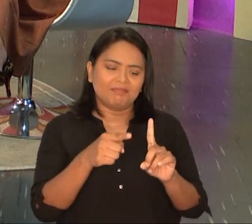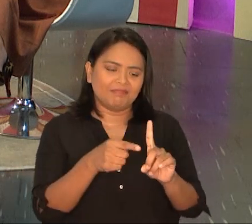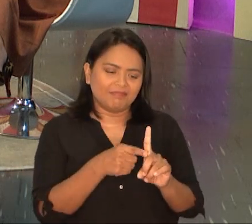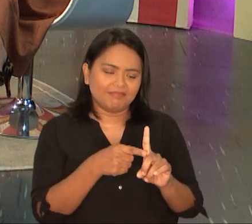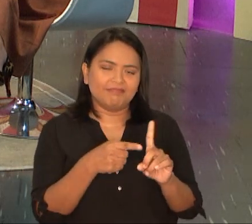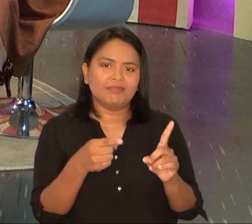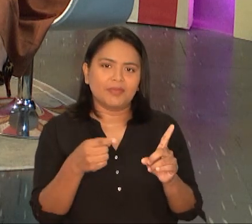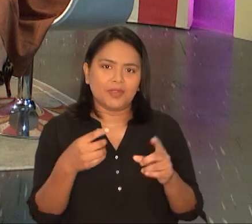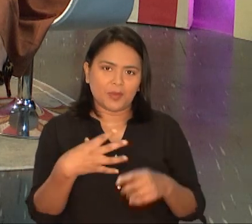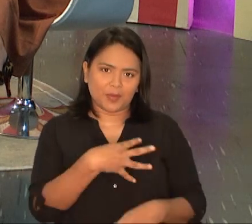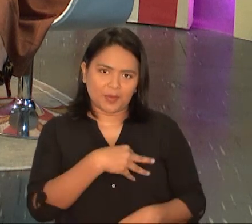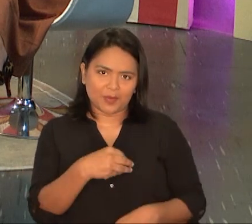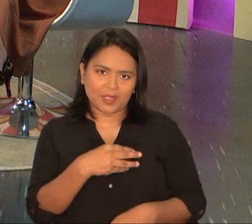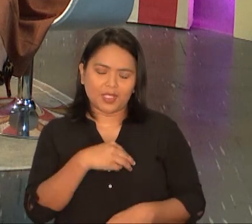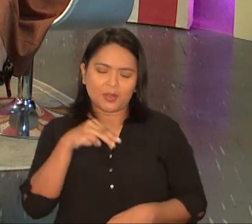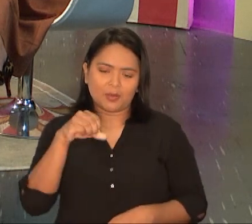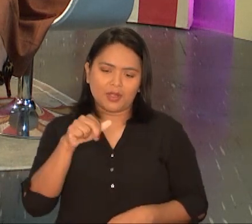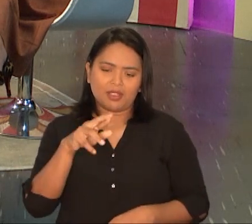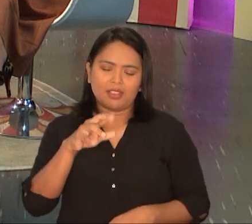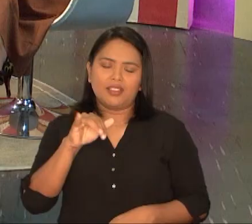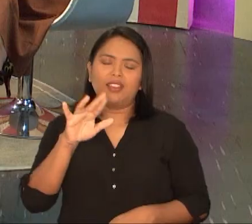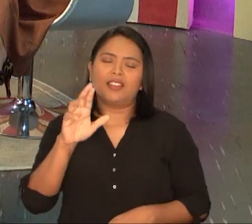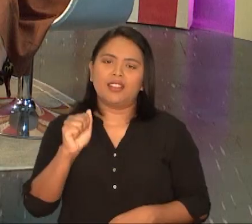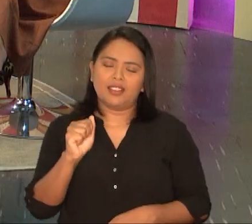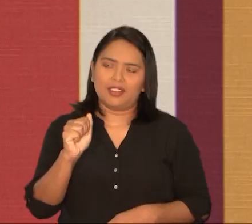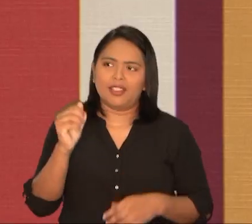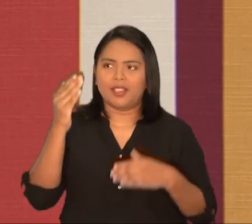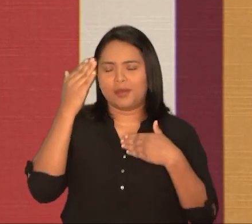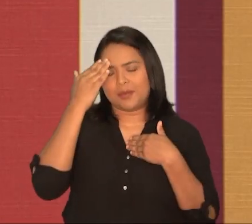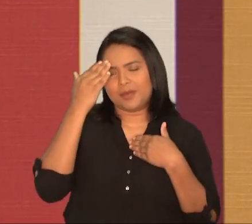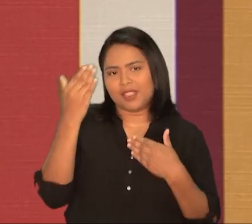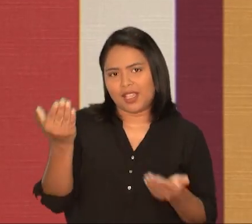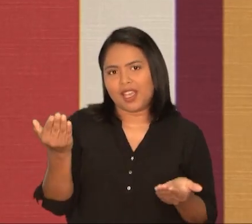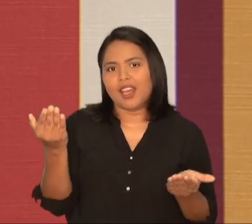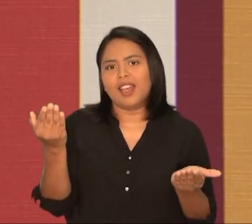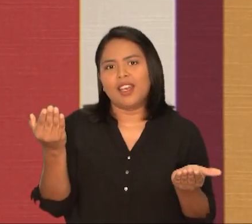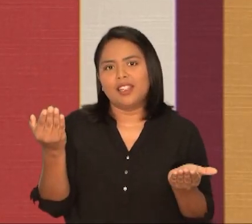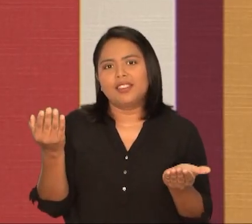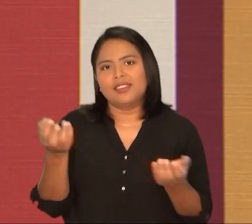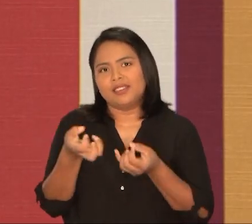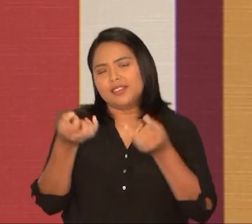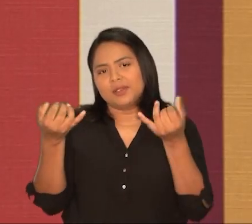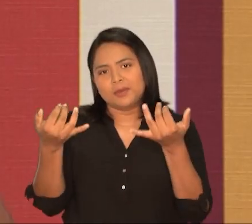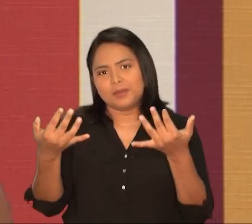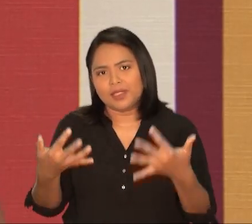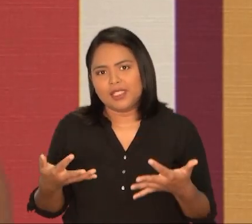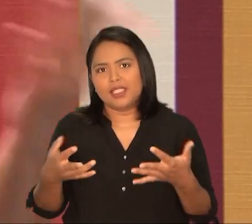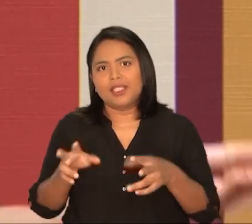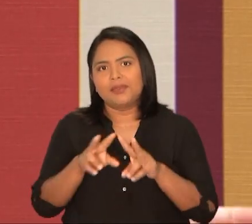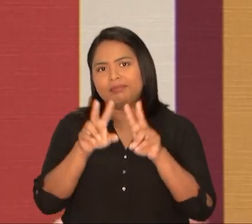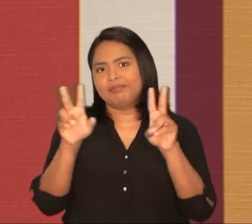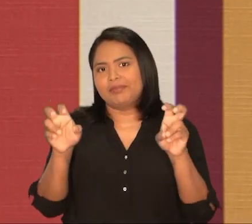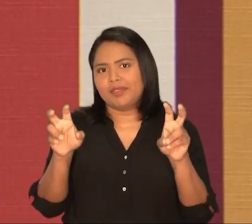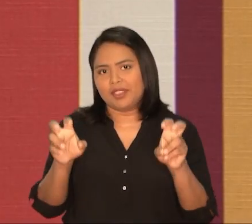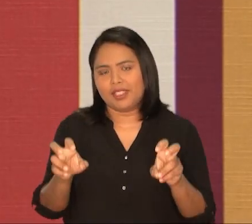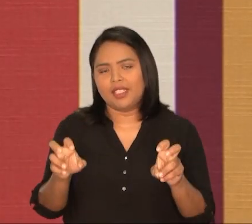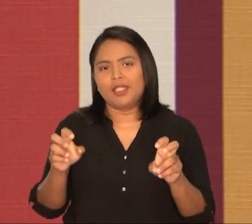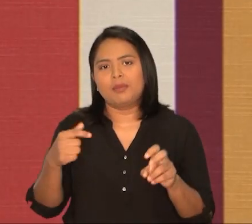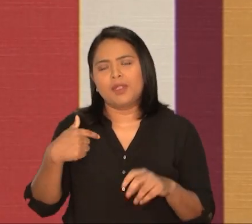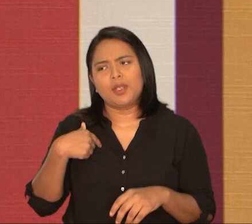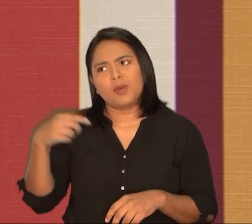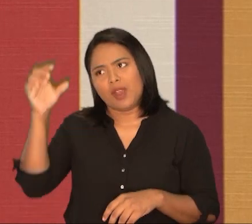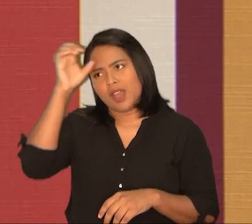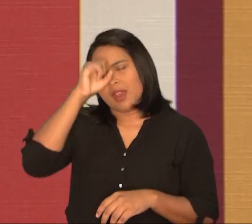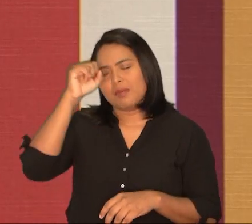tuas considerações. Imagina, eu que agradeço também o espaço, falar um pouquinho, né? Com tanta coisa que eu aprendi aqui